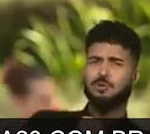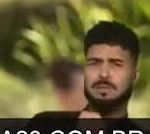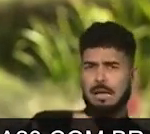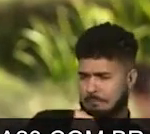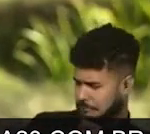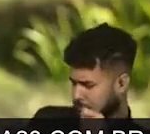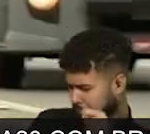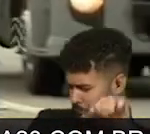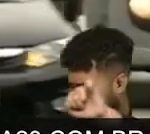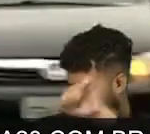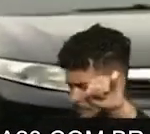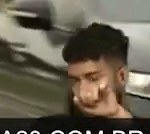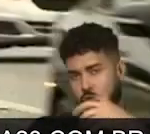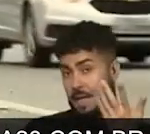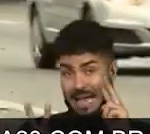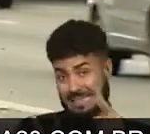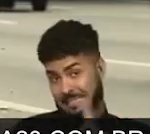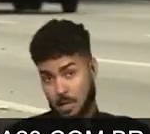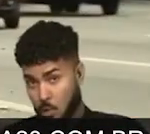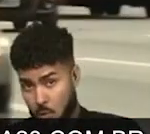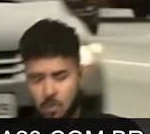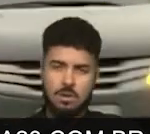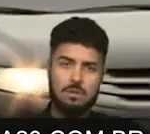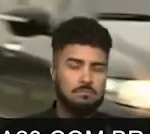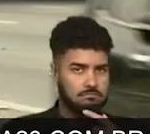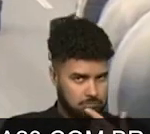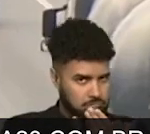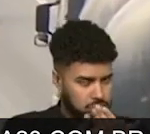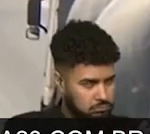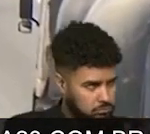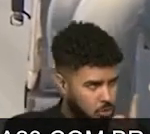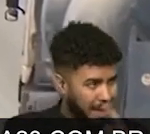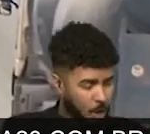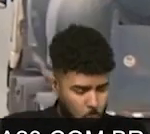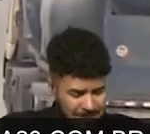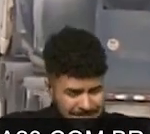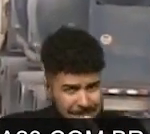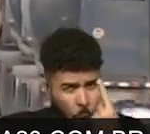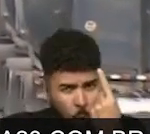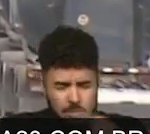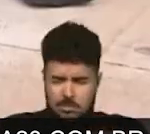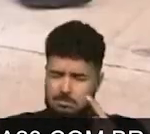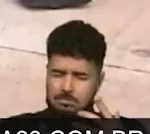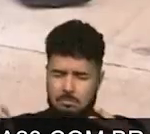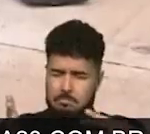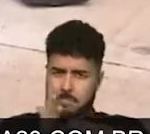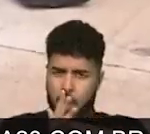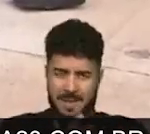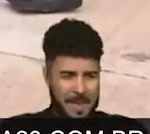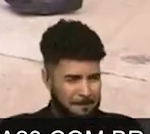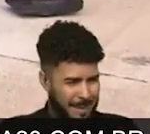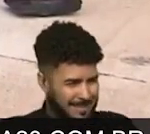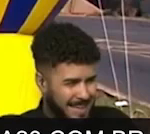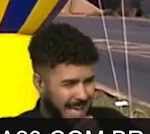motorista muito desatento. Estudos comprovam que um segundo de distração pode custar muito mais do que apenas a perda material